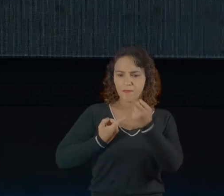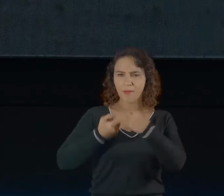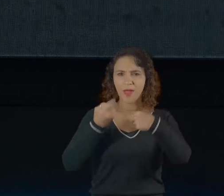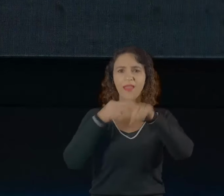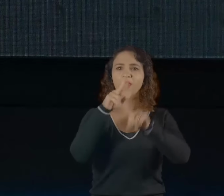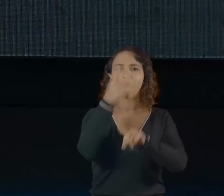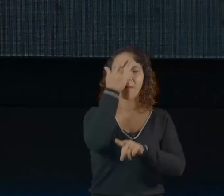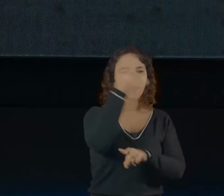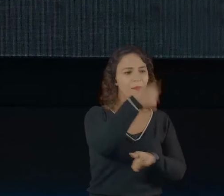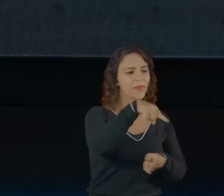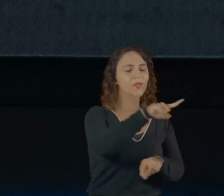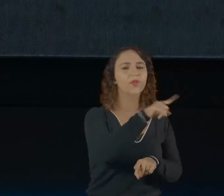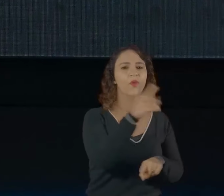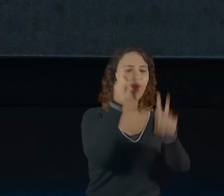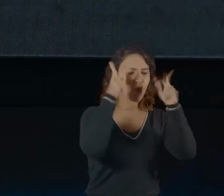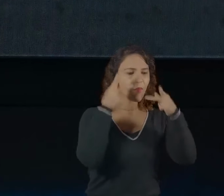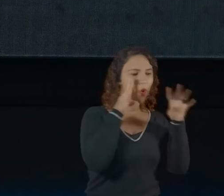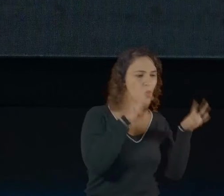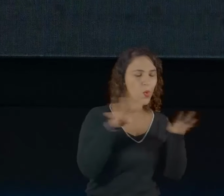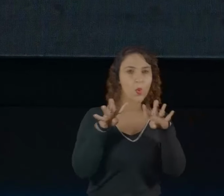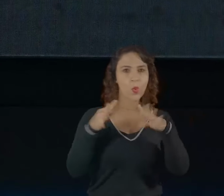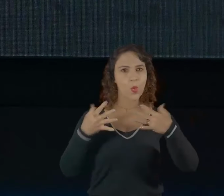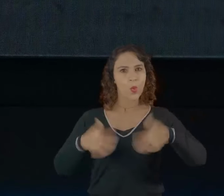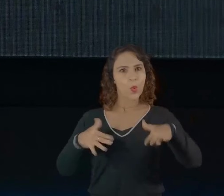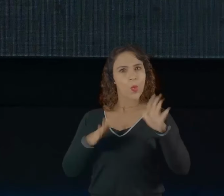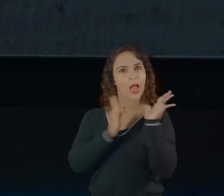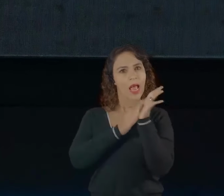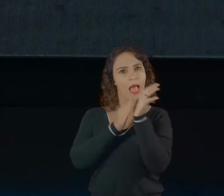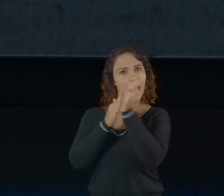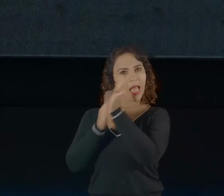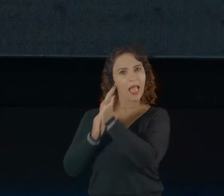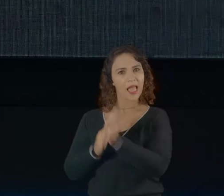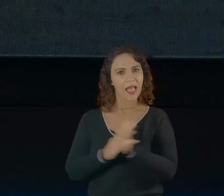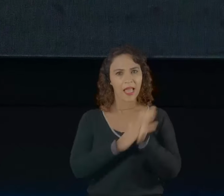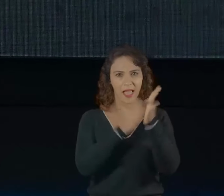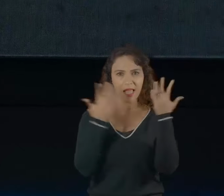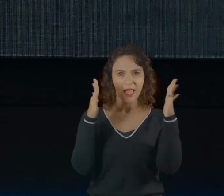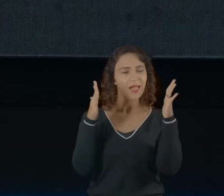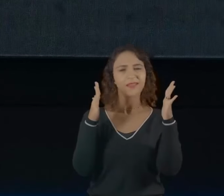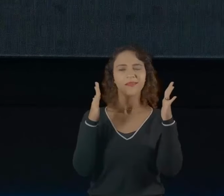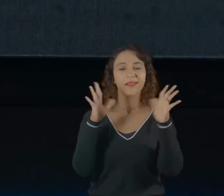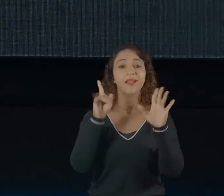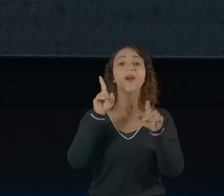o aplauso dos homens, mas é o aplauso do Deus eterno.